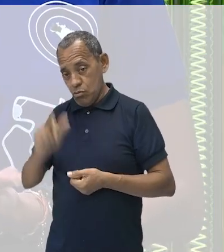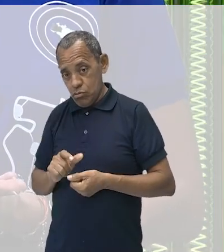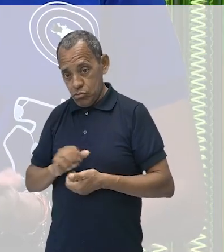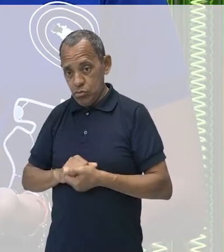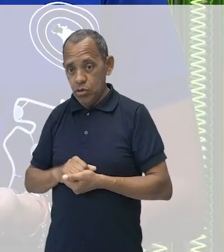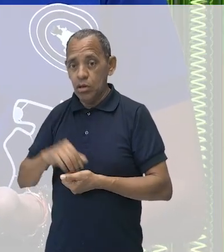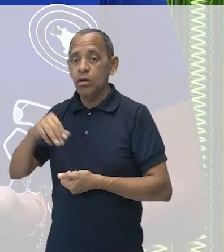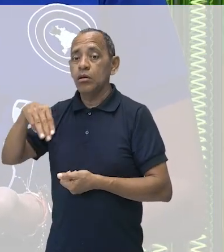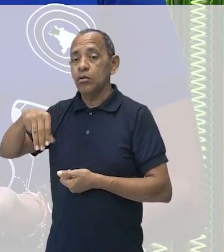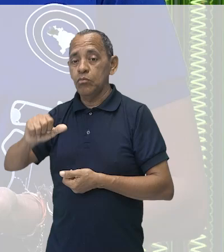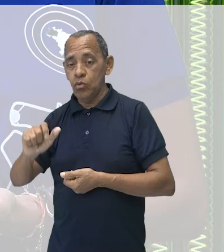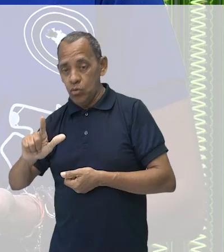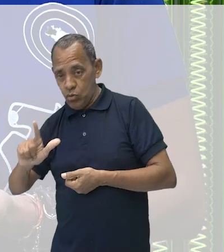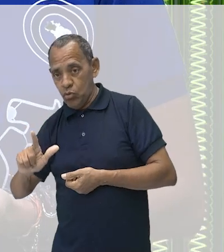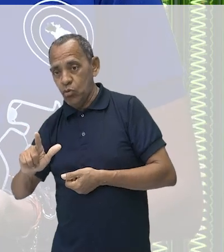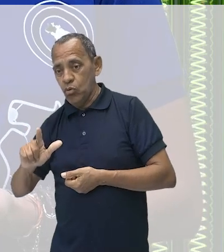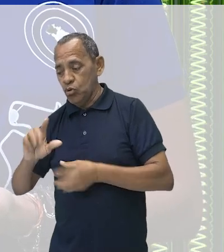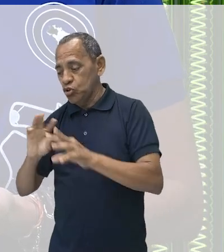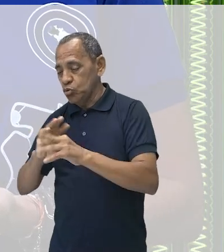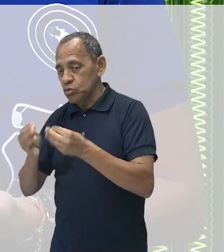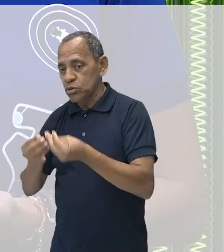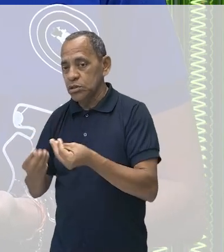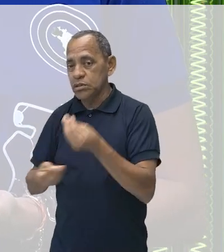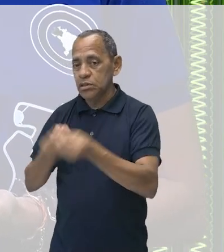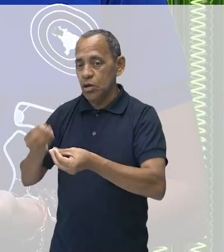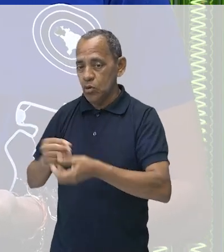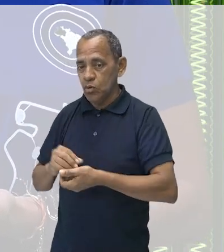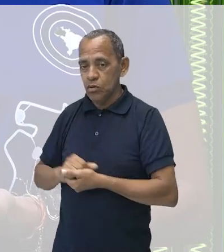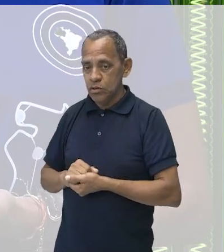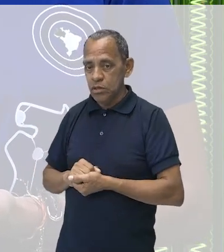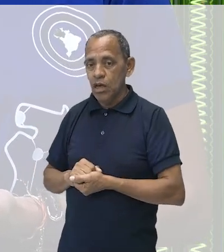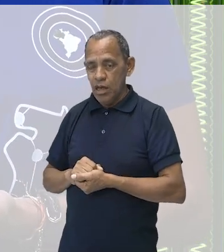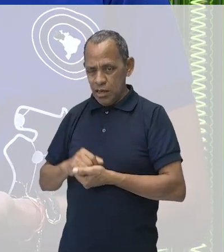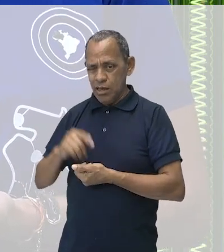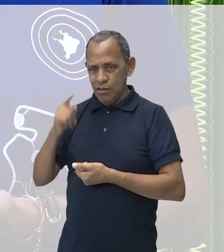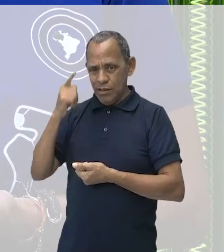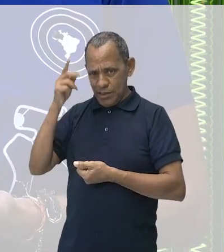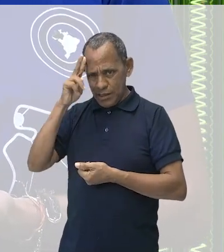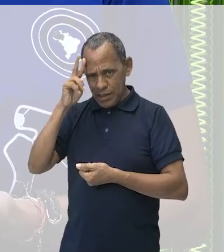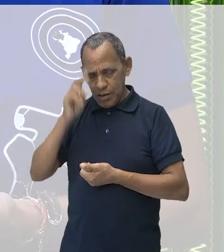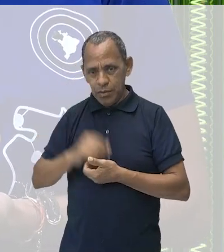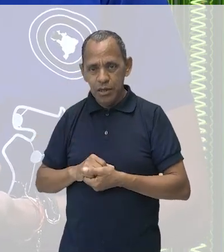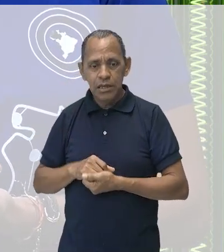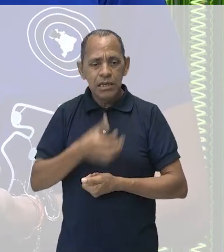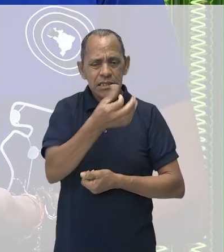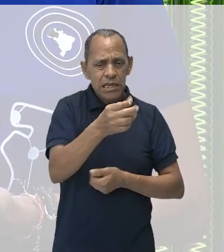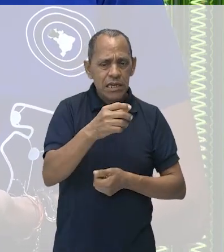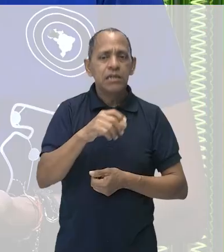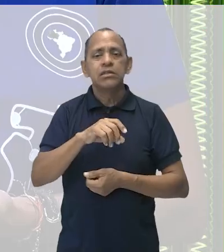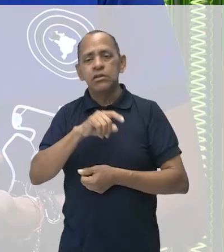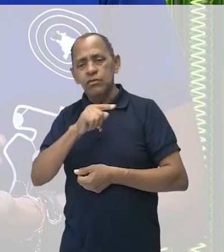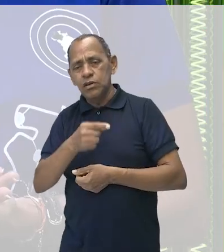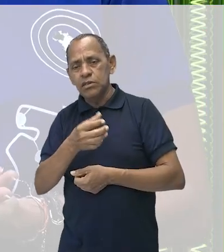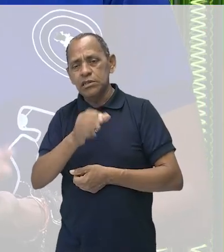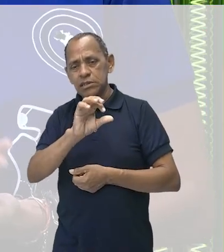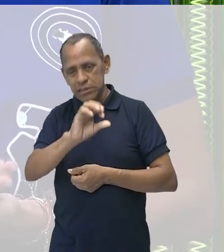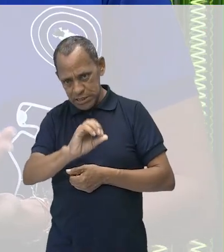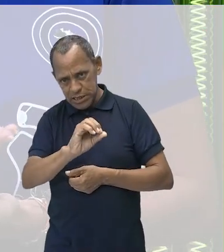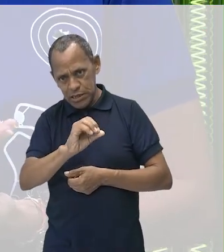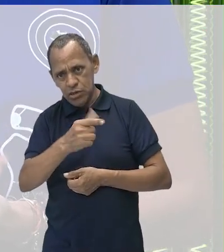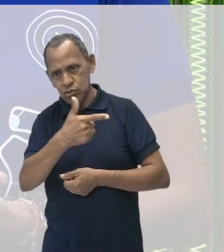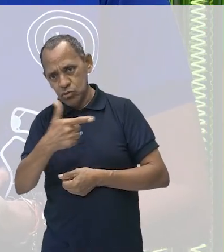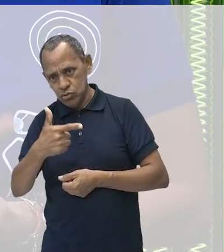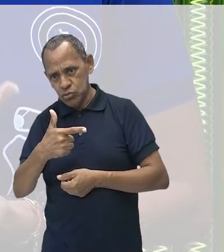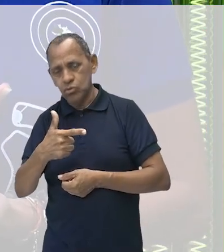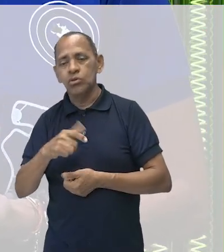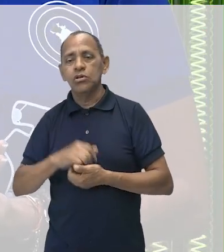massa de 1 mol de uma substância, ou seja, aquele valor de Avogadro, que é o 6,022 vezes 10 elevado